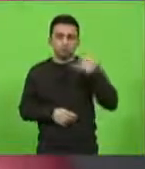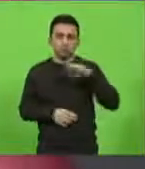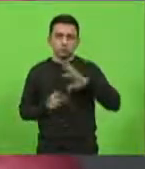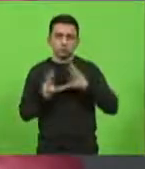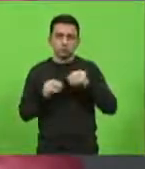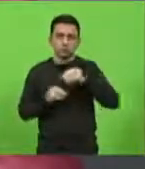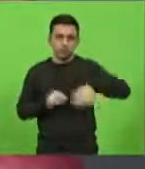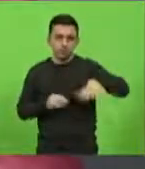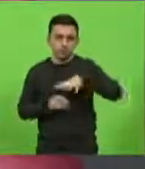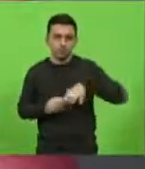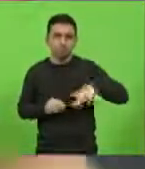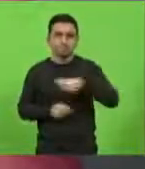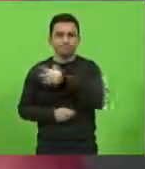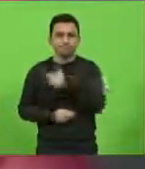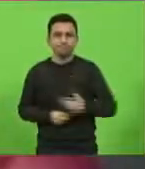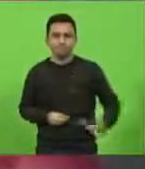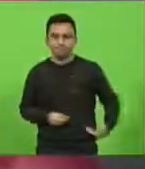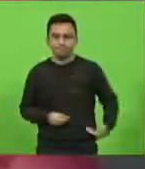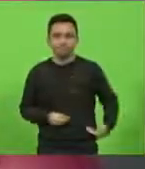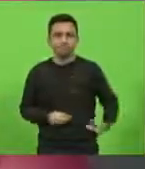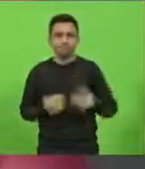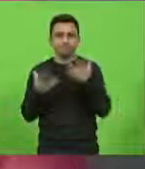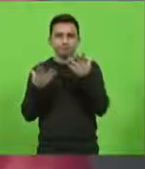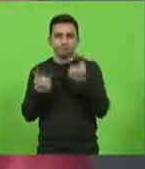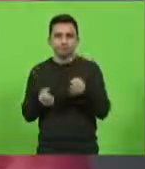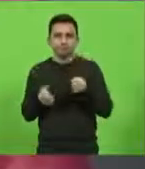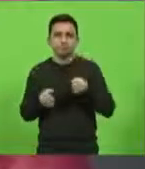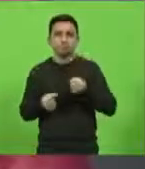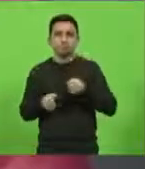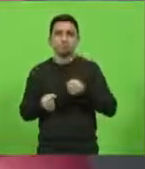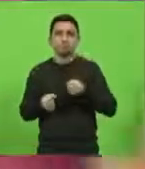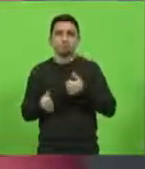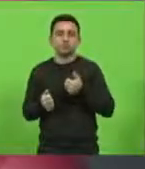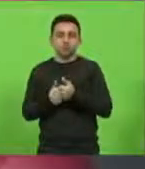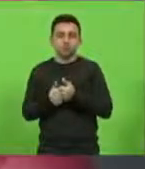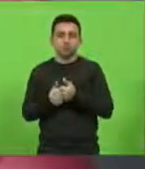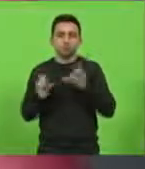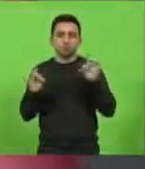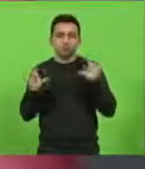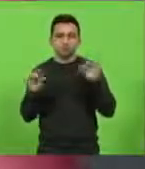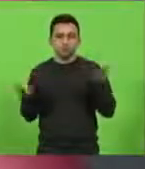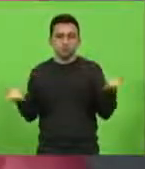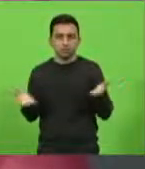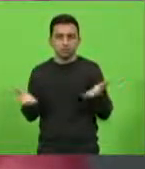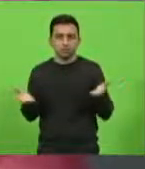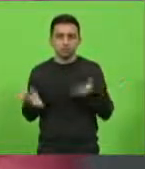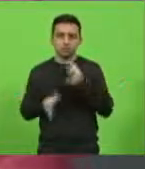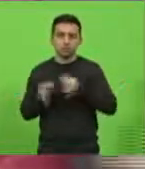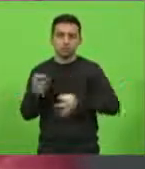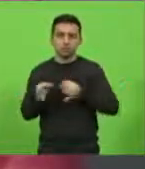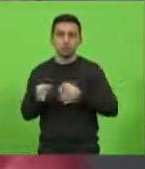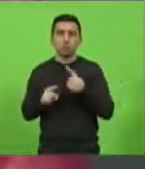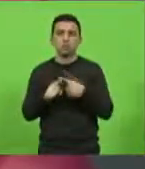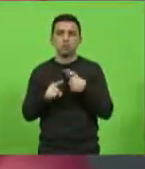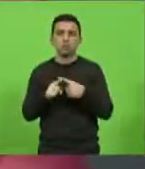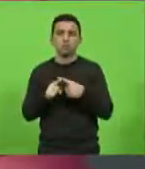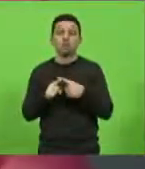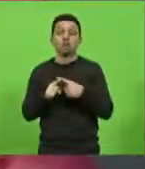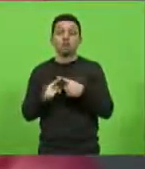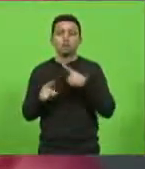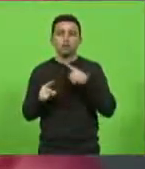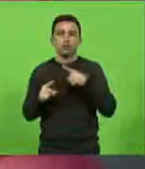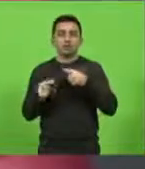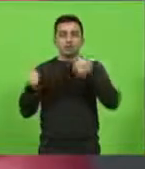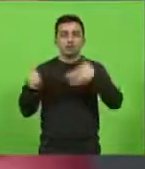acusação admitida Por essa grande tribunal especial julgamento uma vez que faz menção ao relatório de